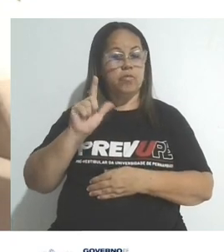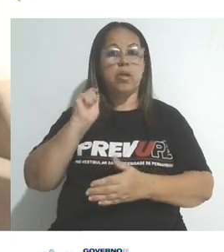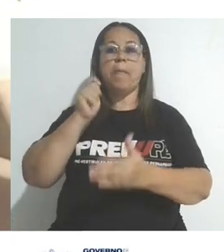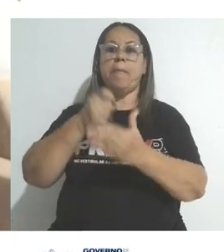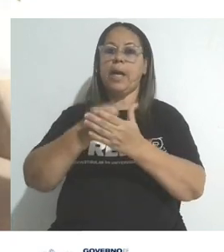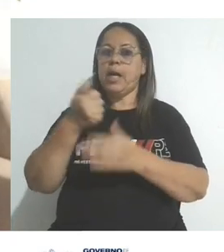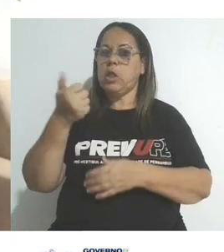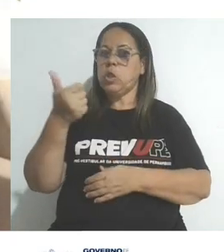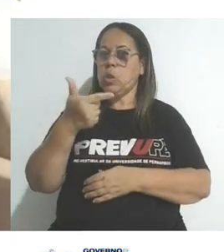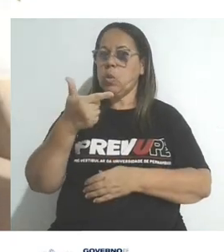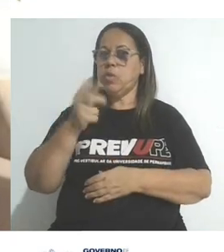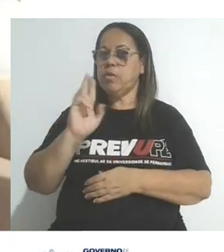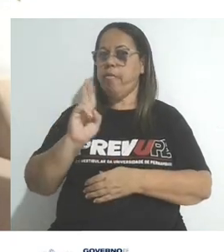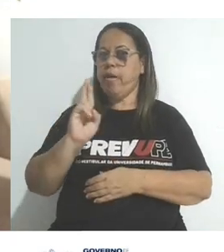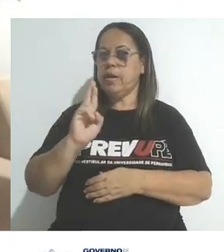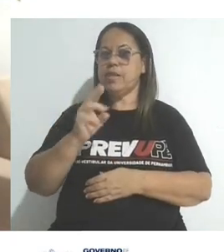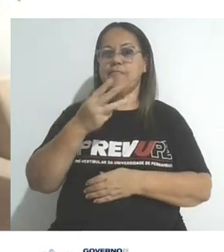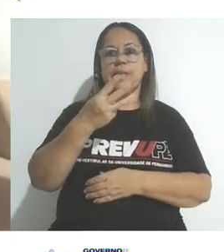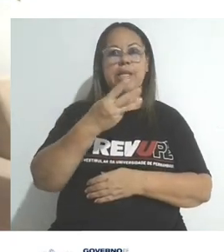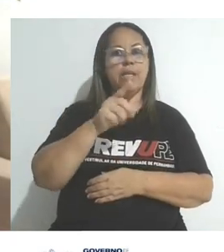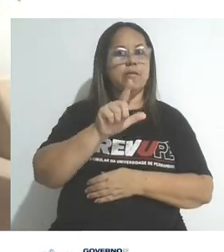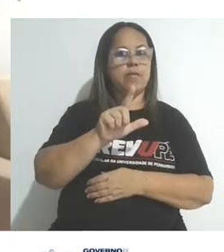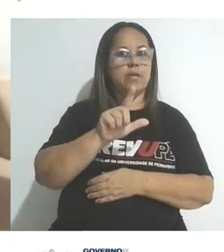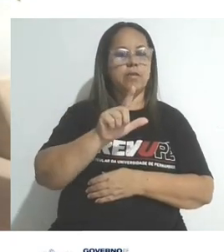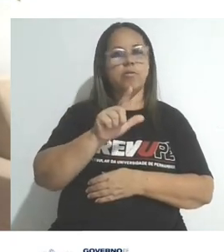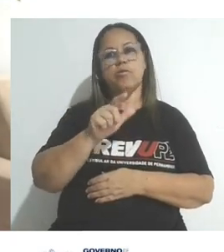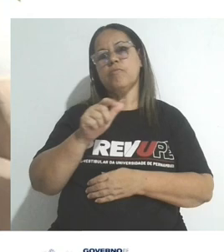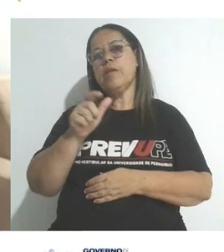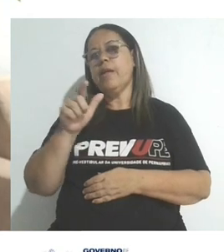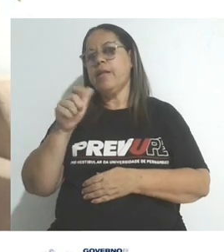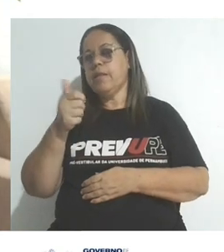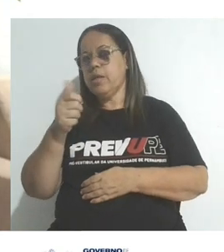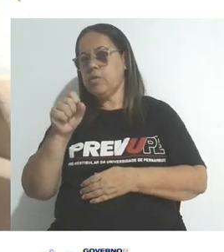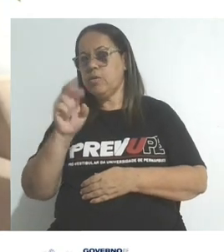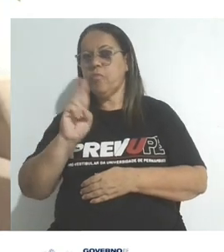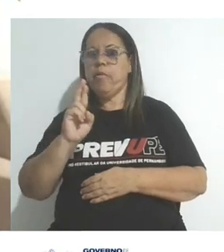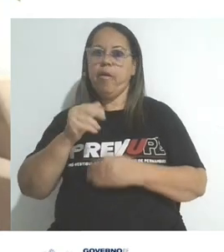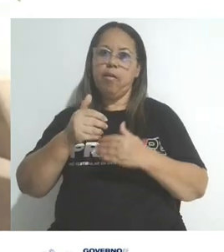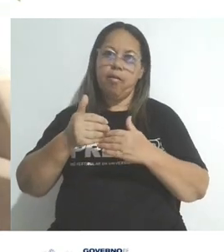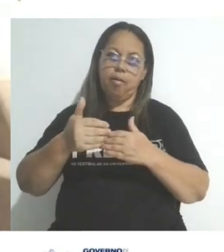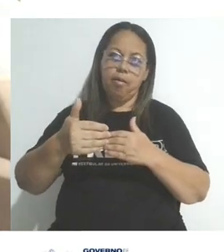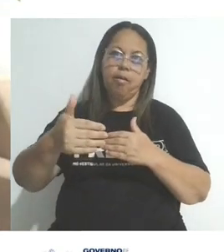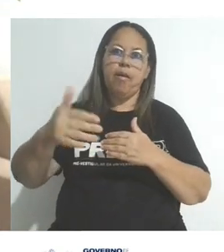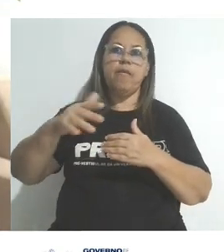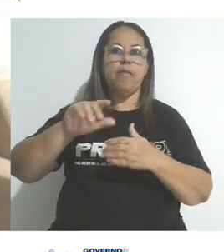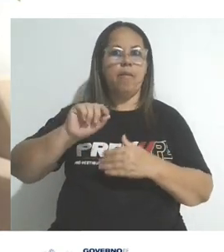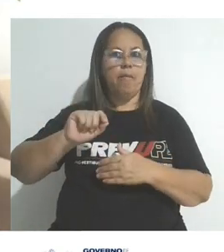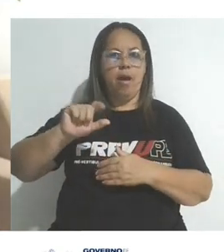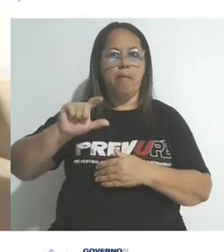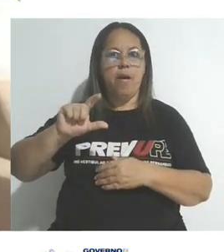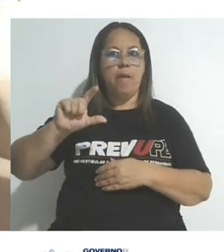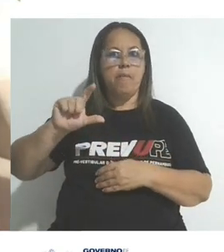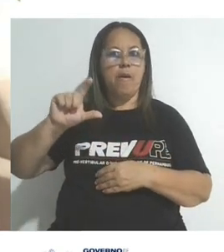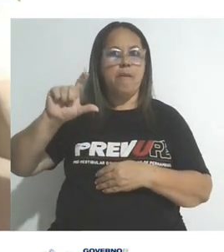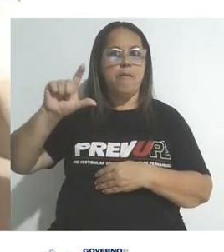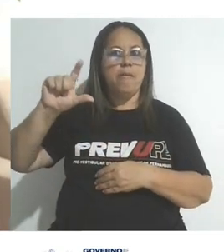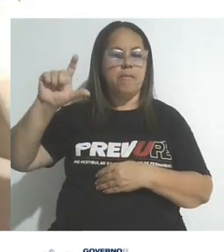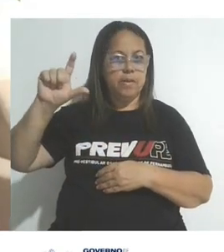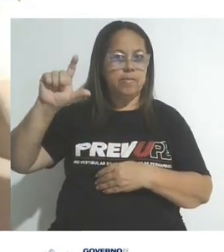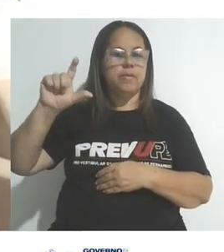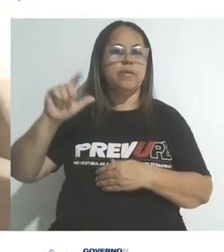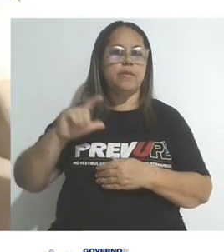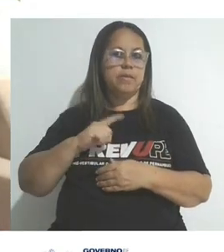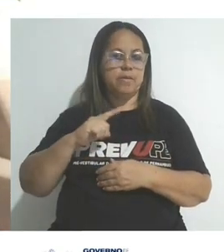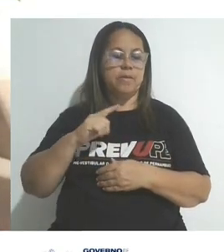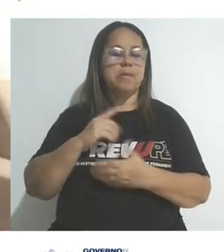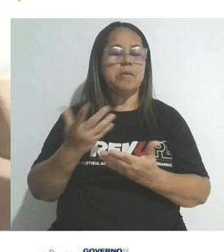12. 3 litros de gasolina, R$ 18, e assim sucessivamente. A gente observa que existe uma proporcionalidade